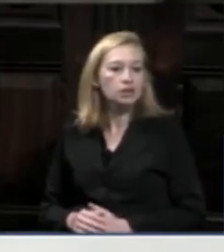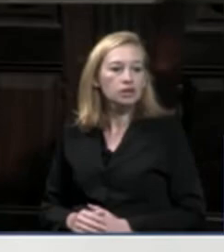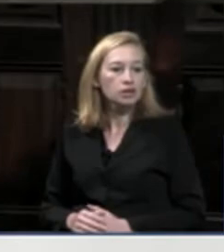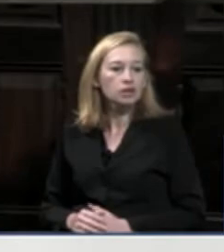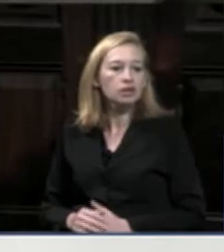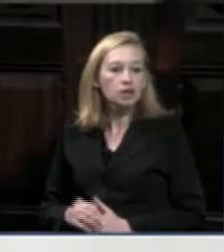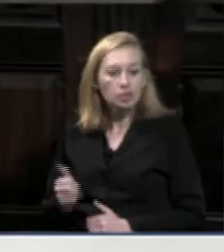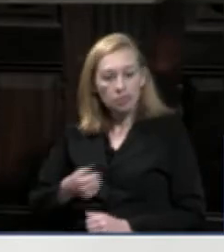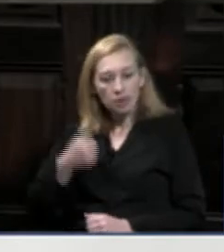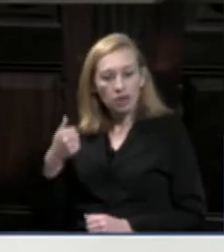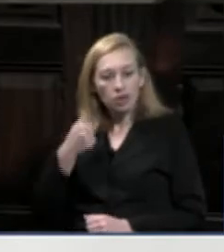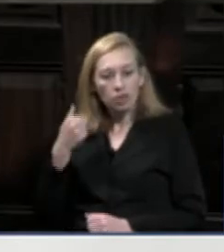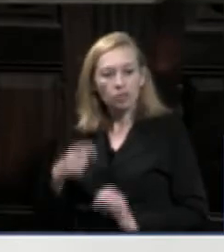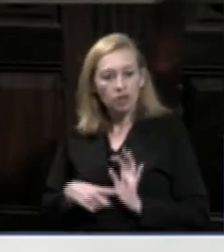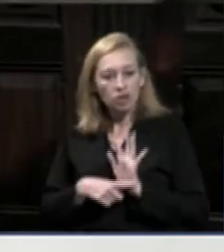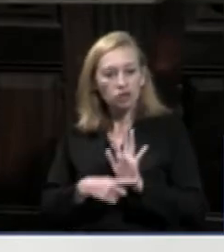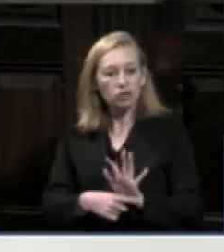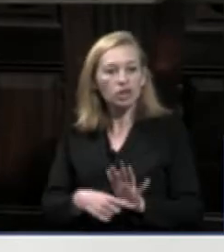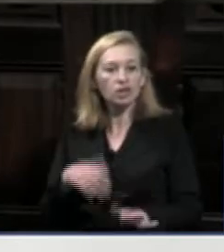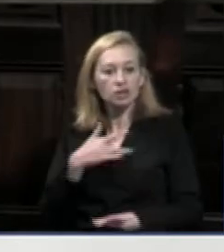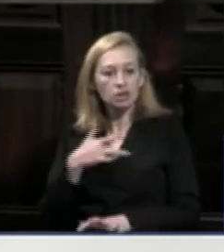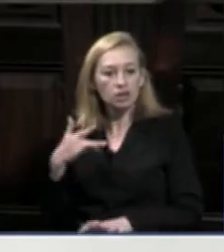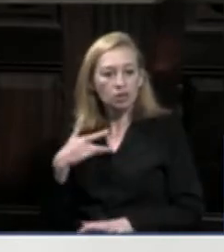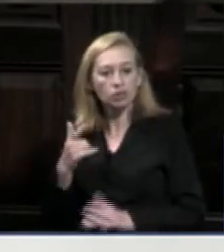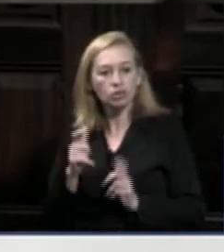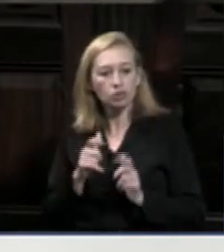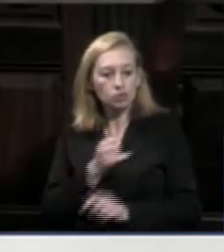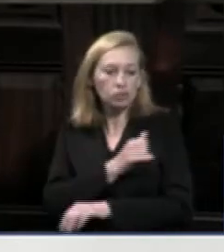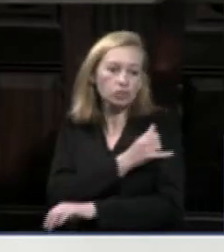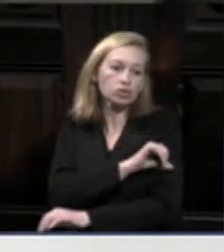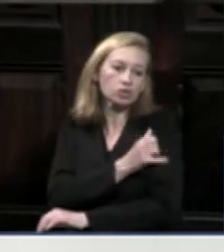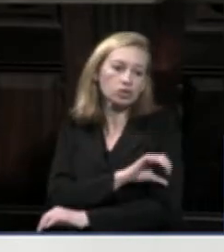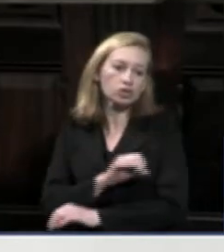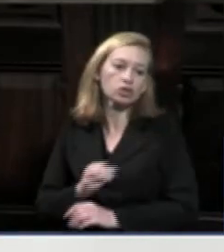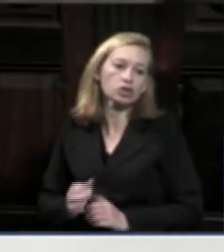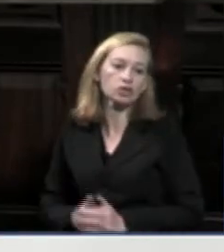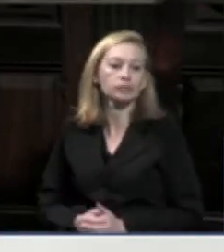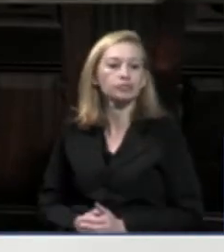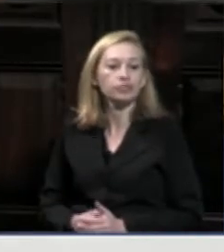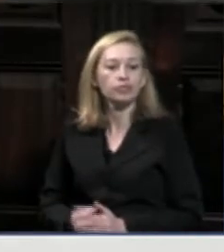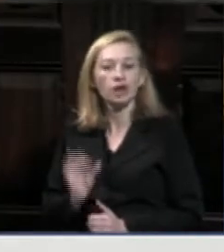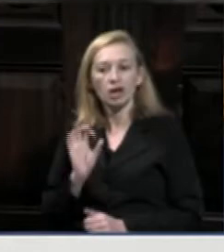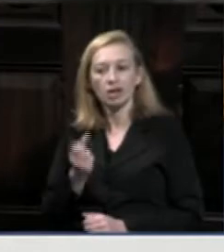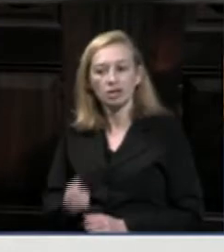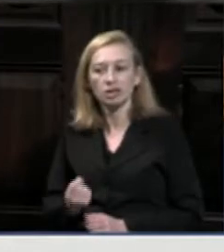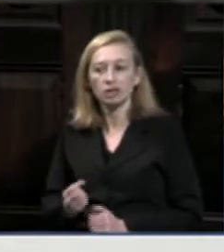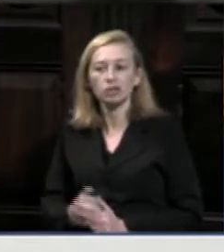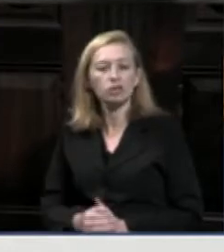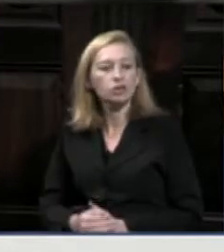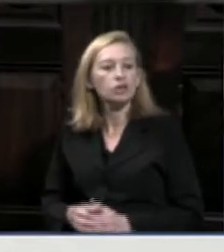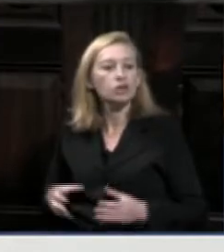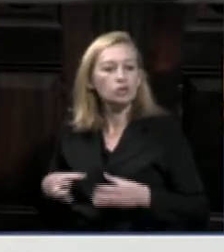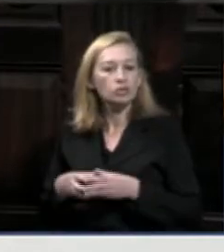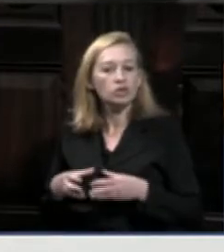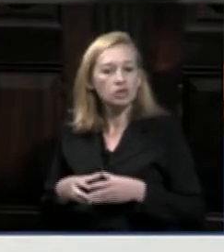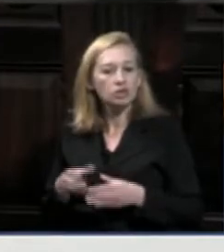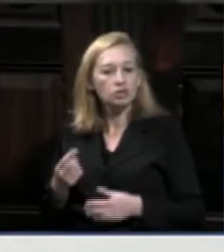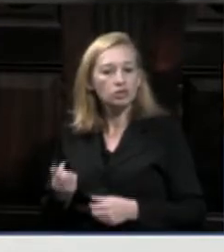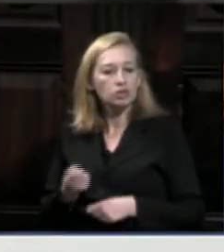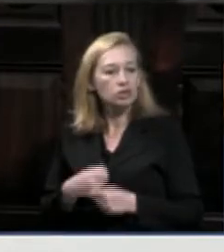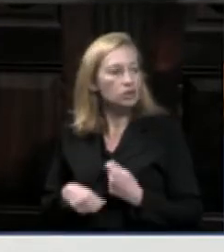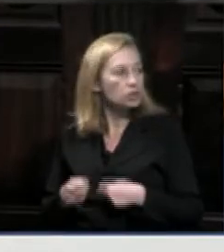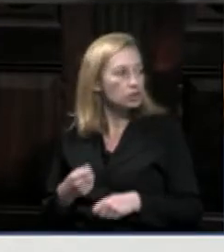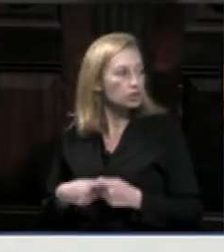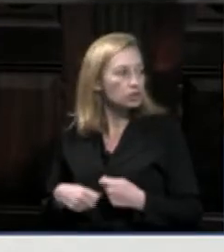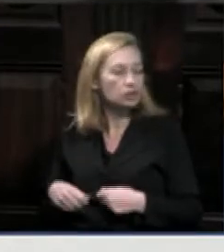para a melhoria da qualidade da saúde pública no Rio de Janeiro, para parecer favorável. Pela Comissão de Orçamento, Finanças, Fiscalização Financeira e